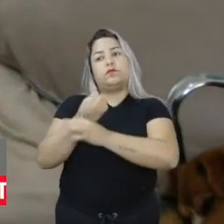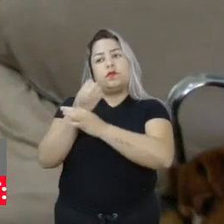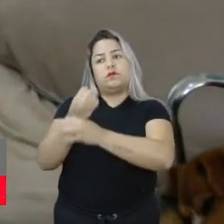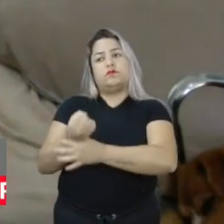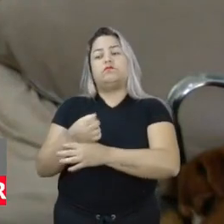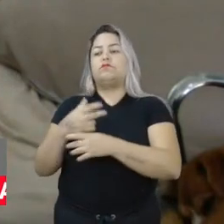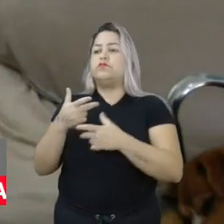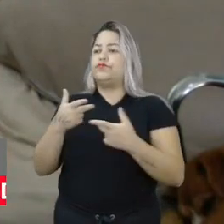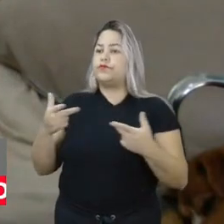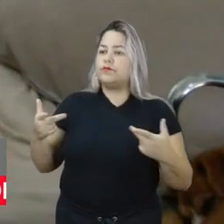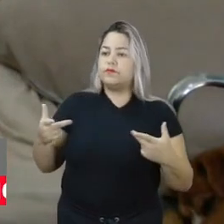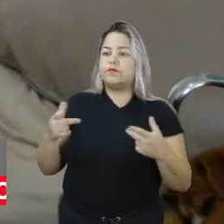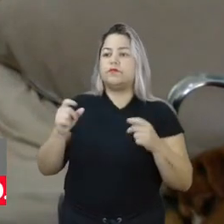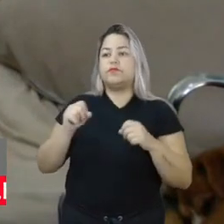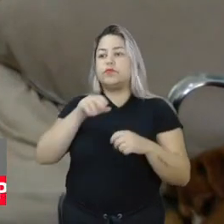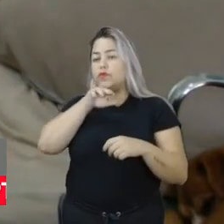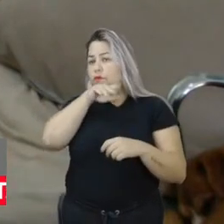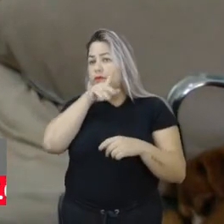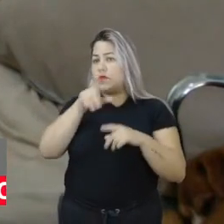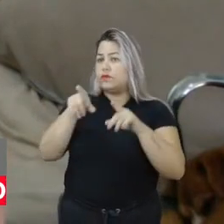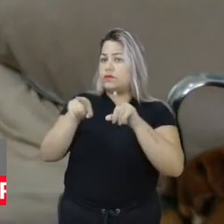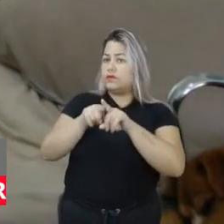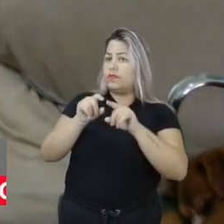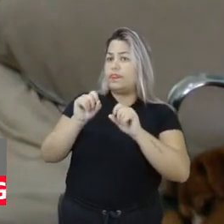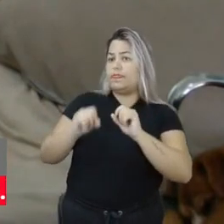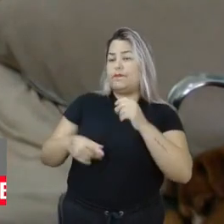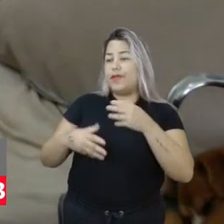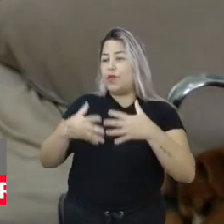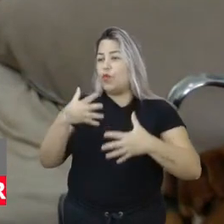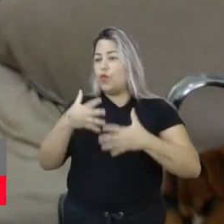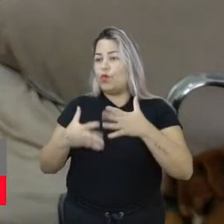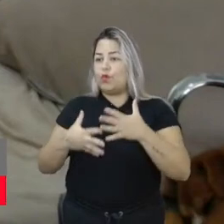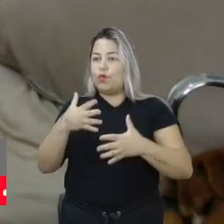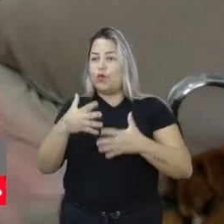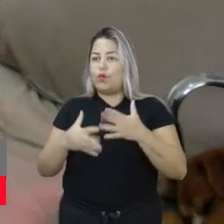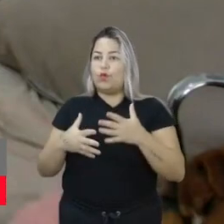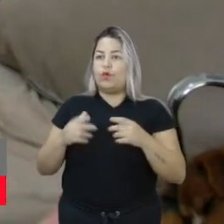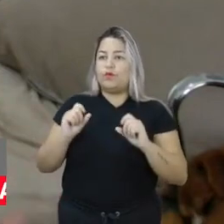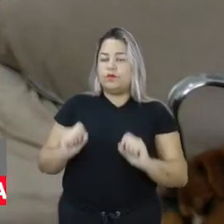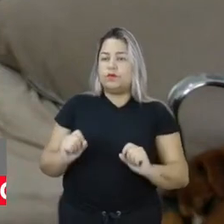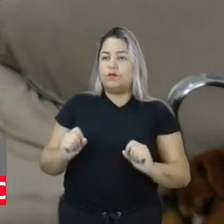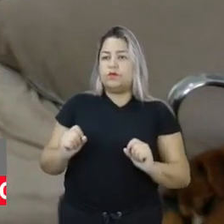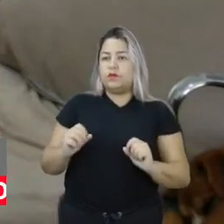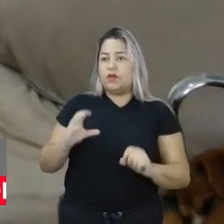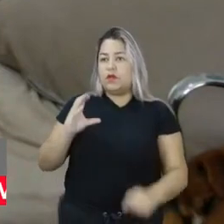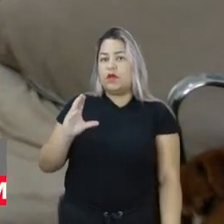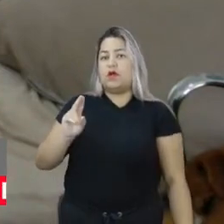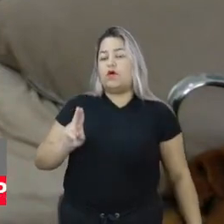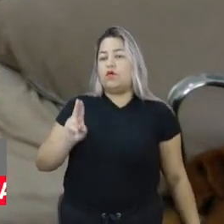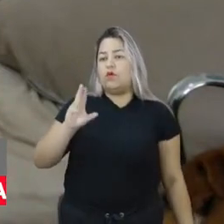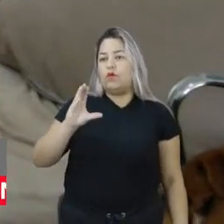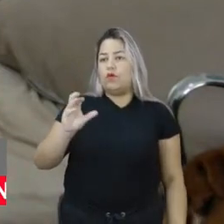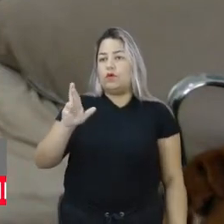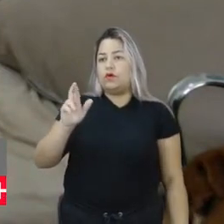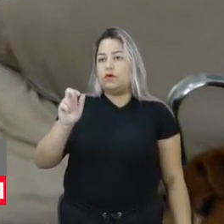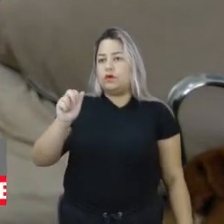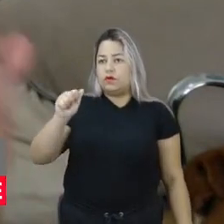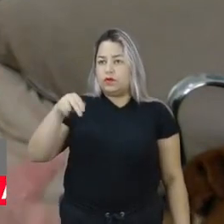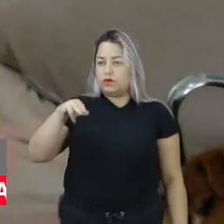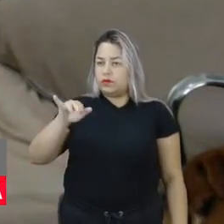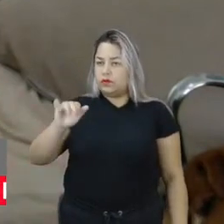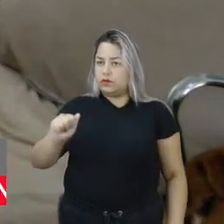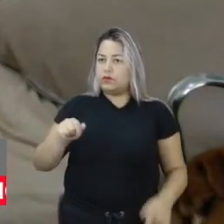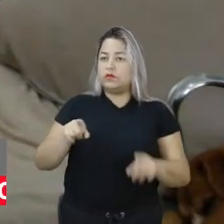atrás de fracasso quando se trata de intermediar um conflito armado, como é o caso da Ucrânia ou de Gaza. Tem